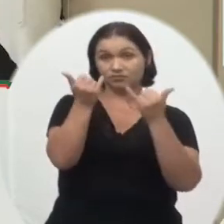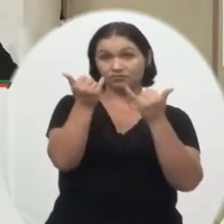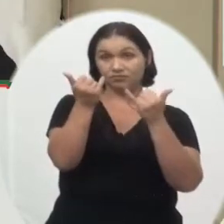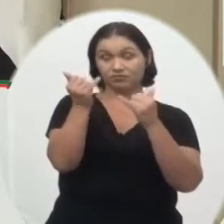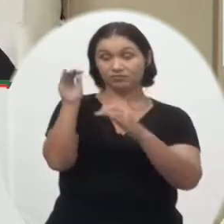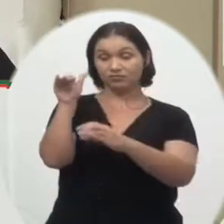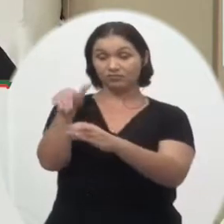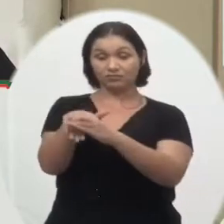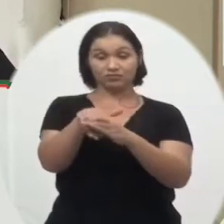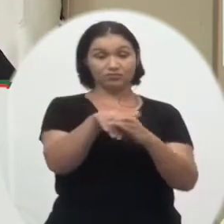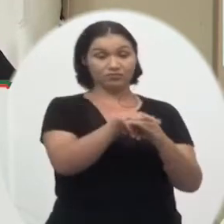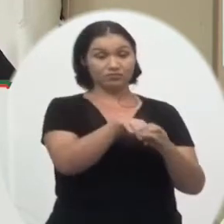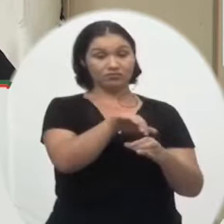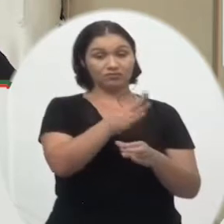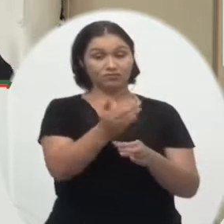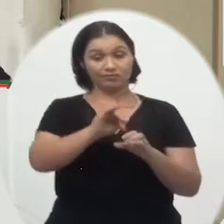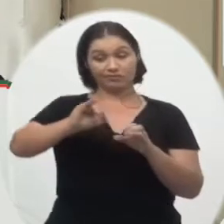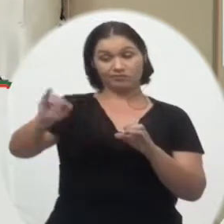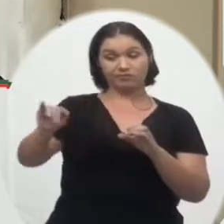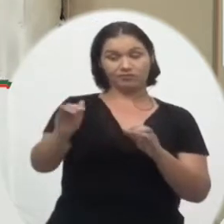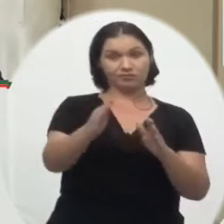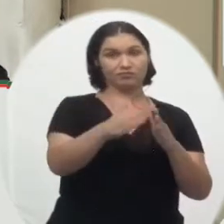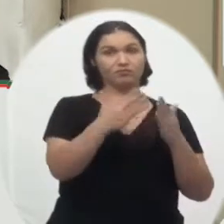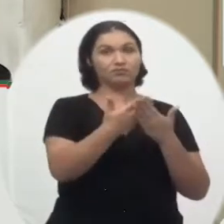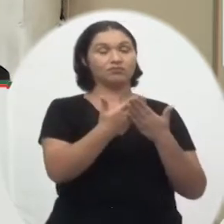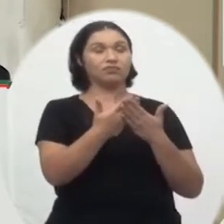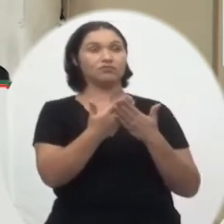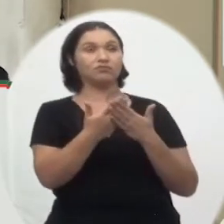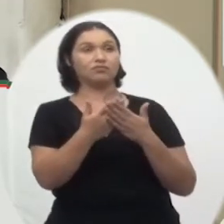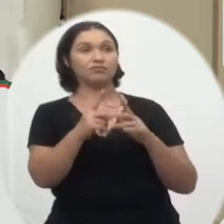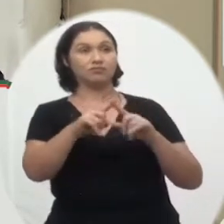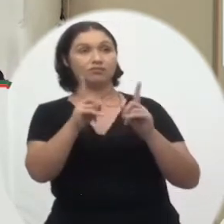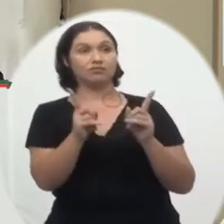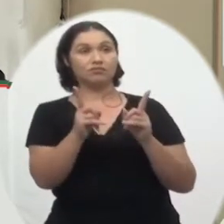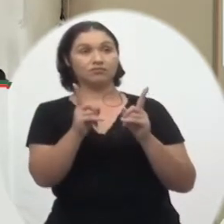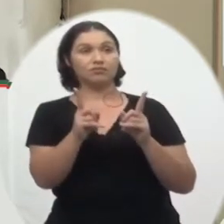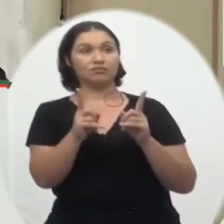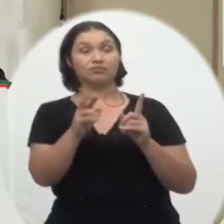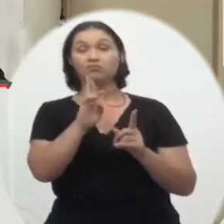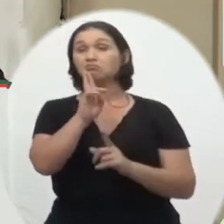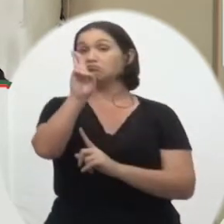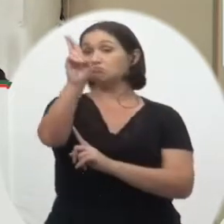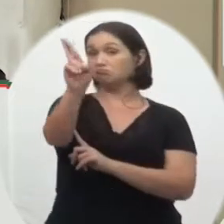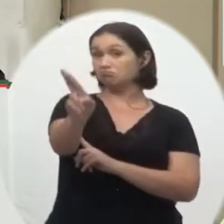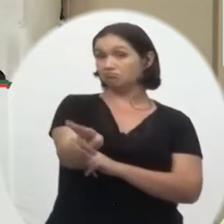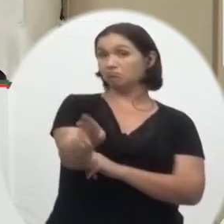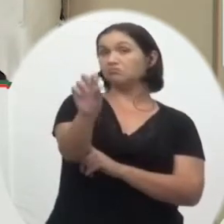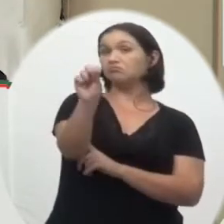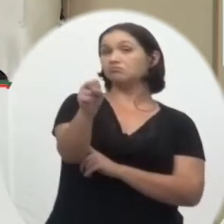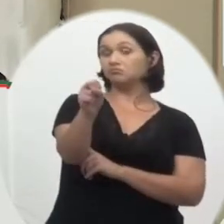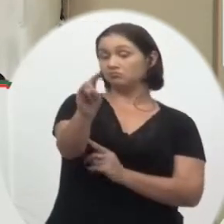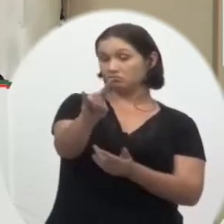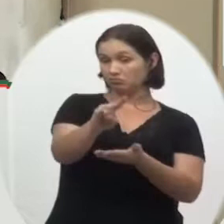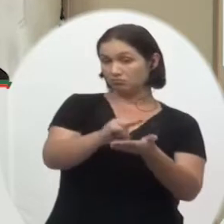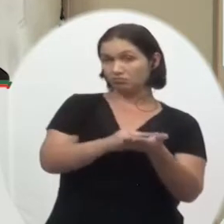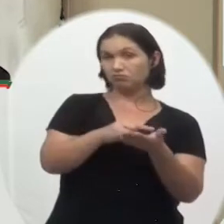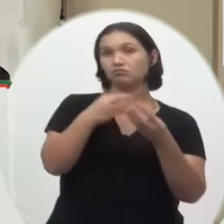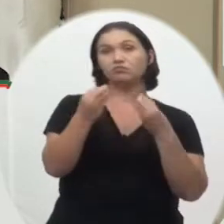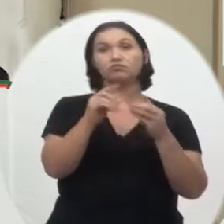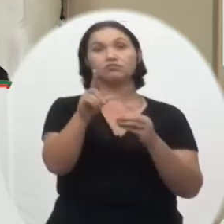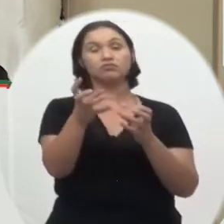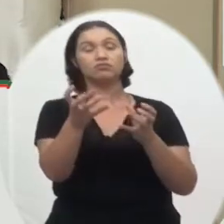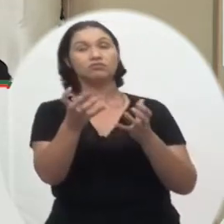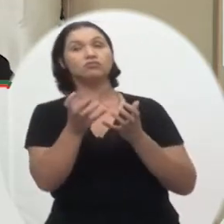eleição, está fora do requerimento. Mas iremos responder, sem sombra de dúvida, o requerimento com o documento como é